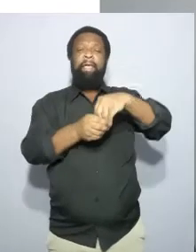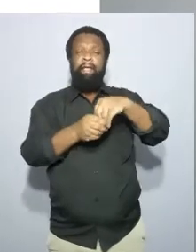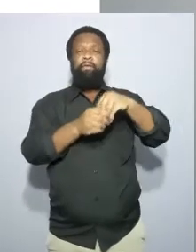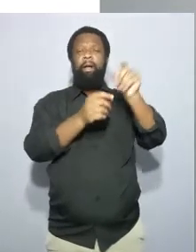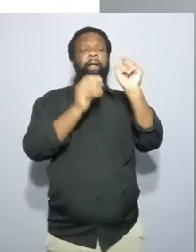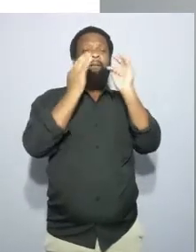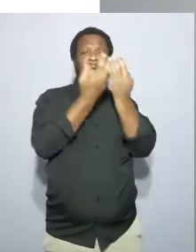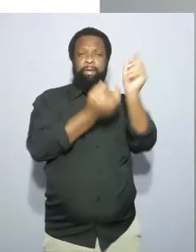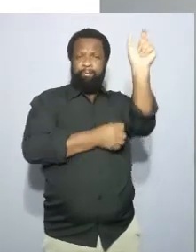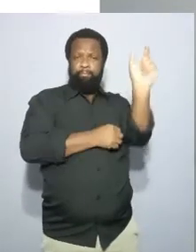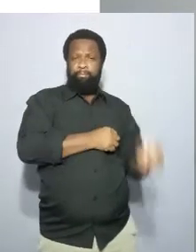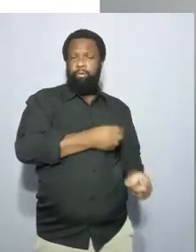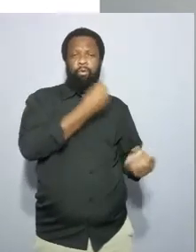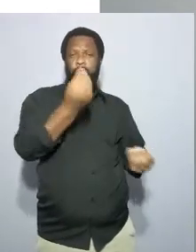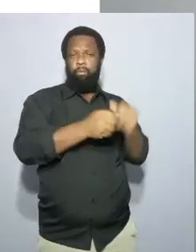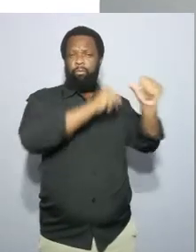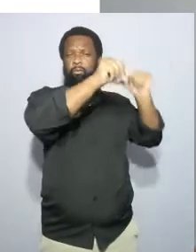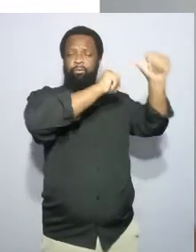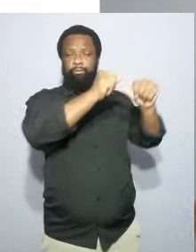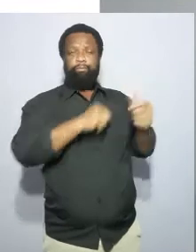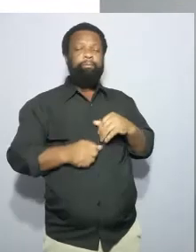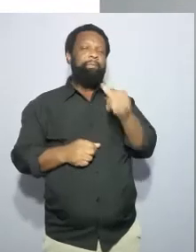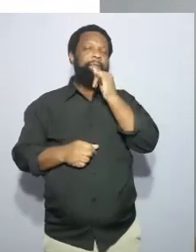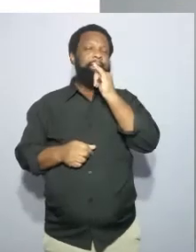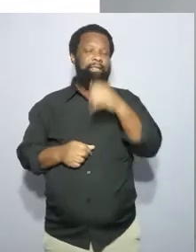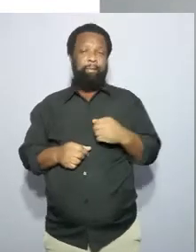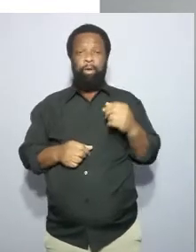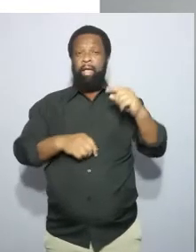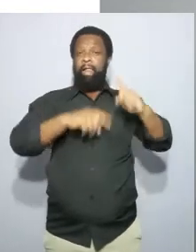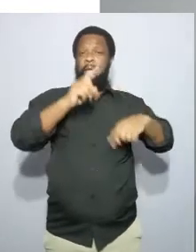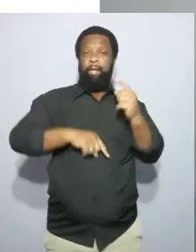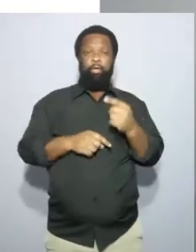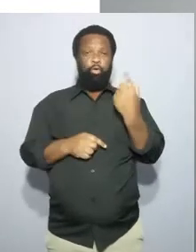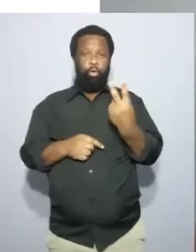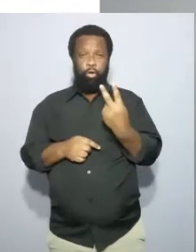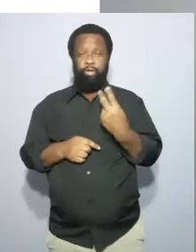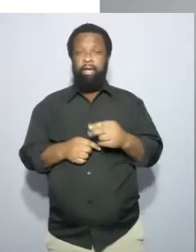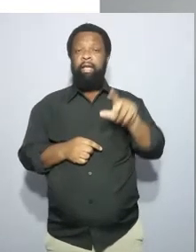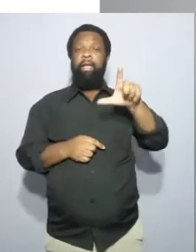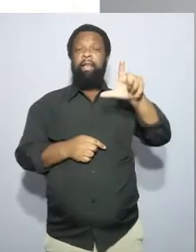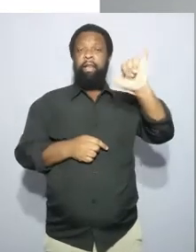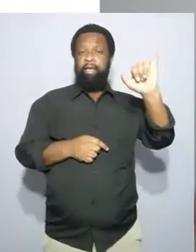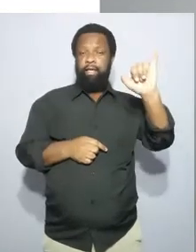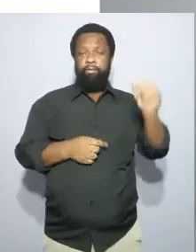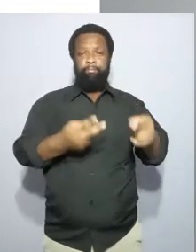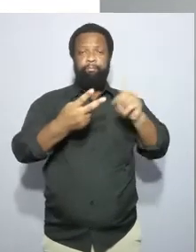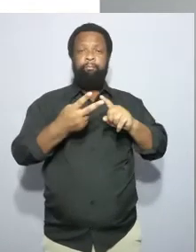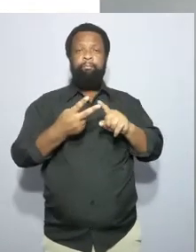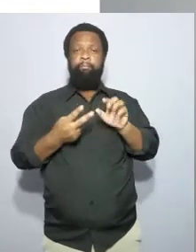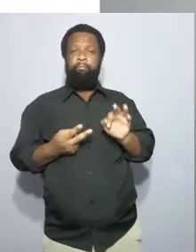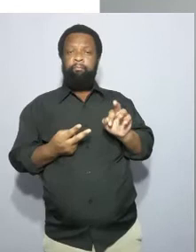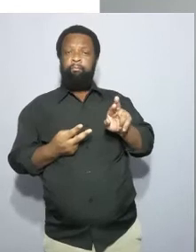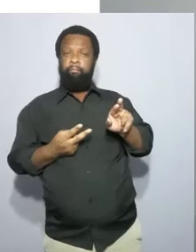mesma família. Eu peguei aqui dois elementos, o lítio e o franço. O